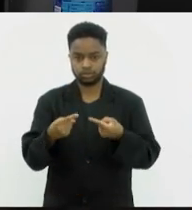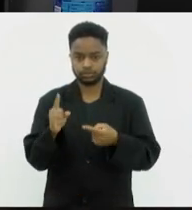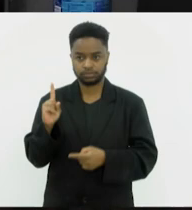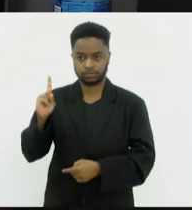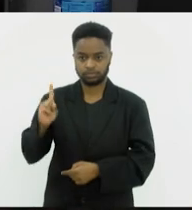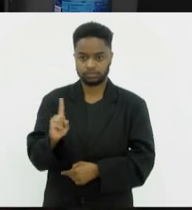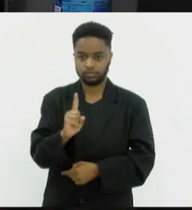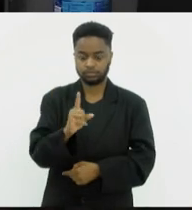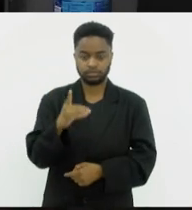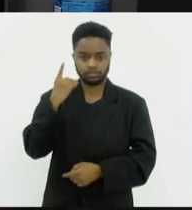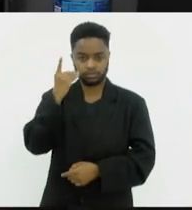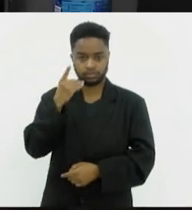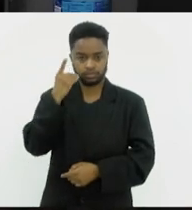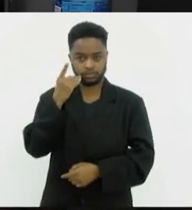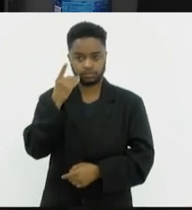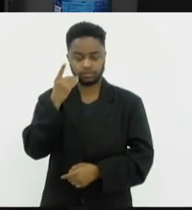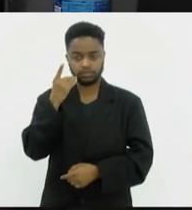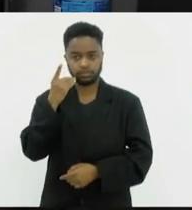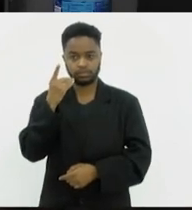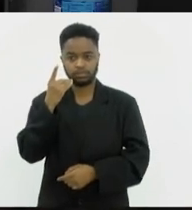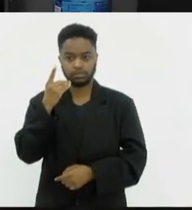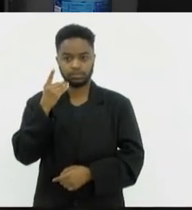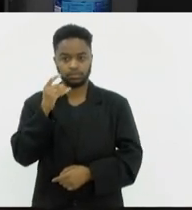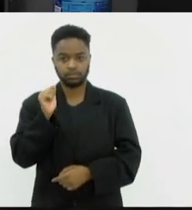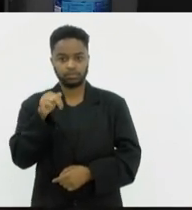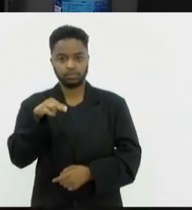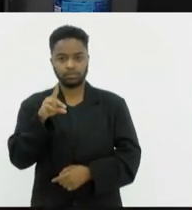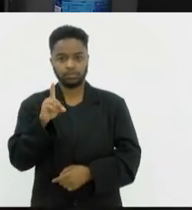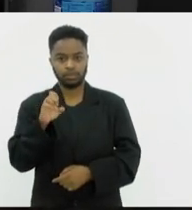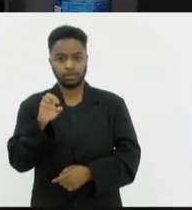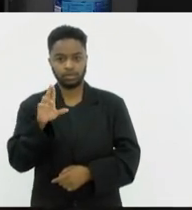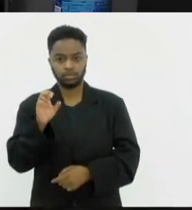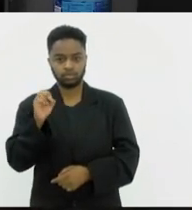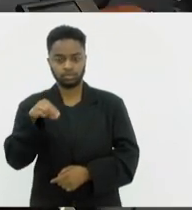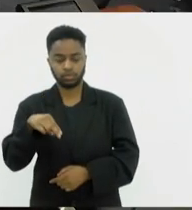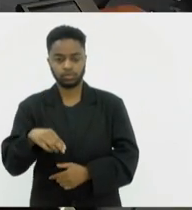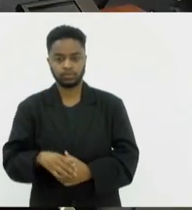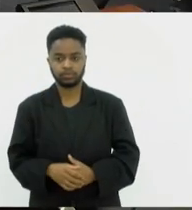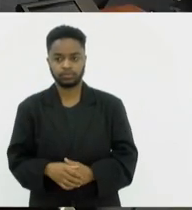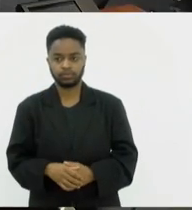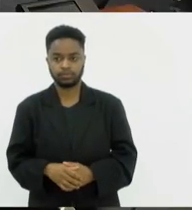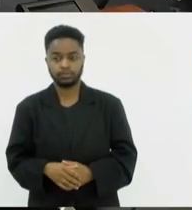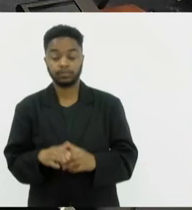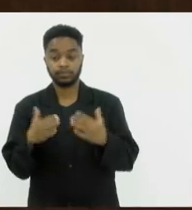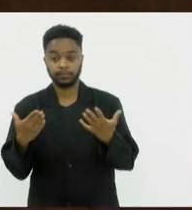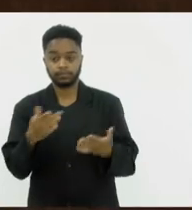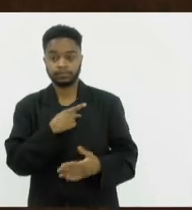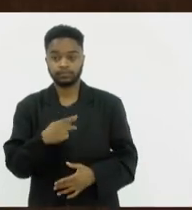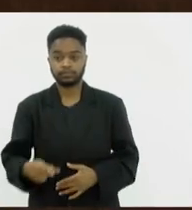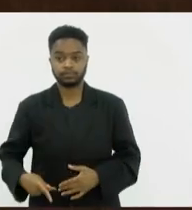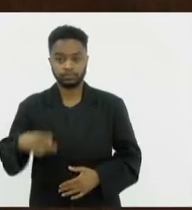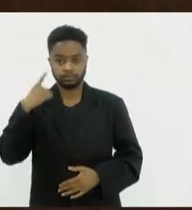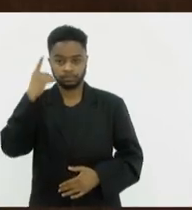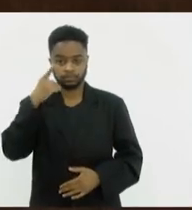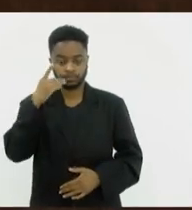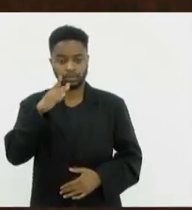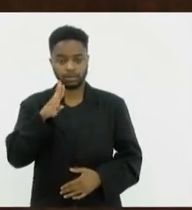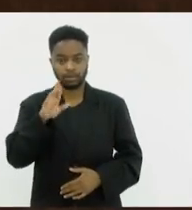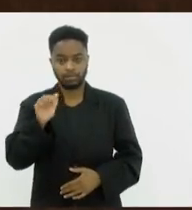presidente. Para discutir nosso nobre deputado Anderson Moraes. Nobre presidente, deputado